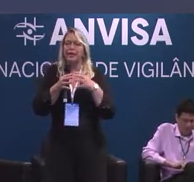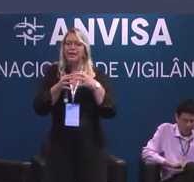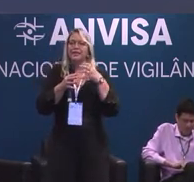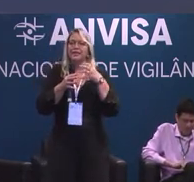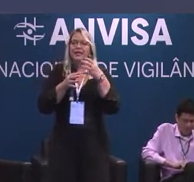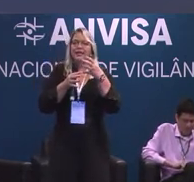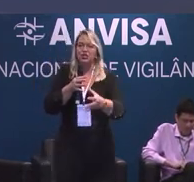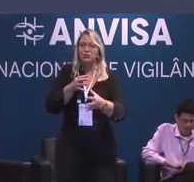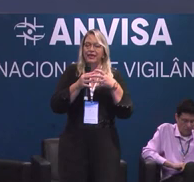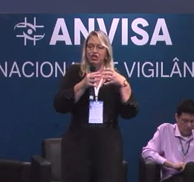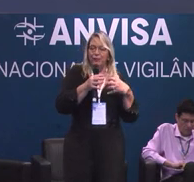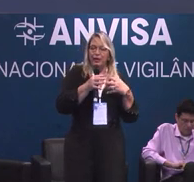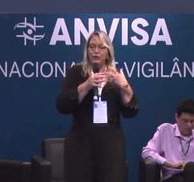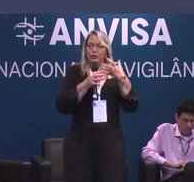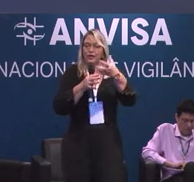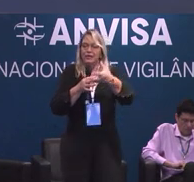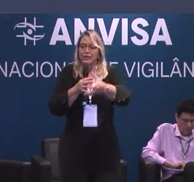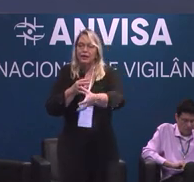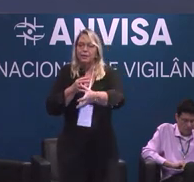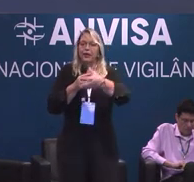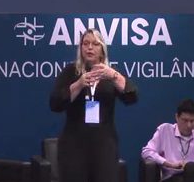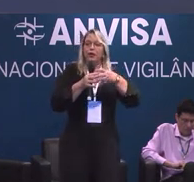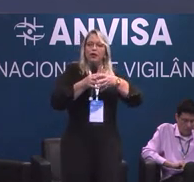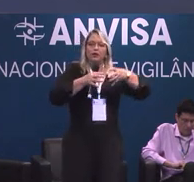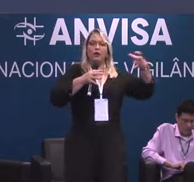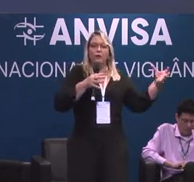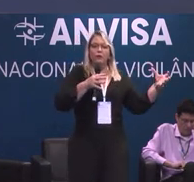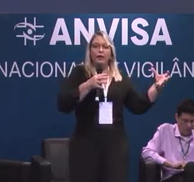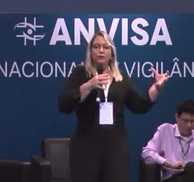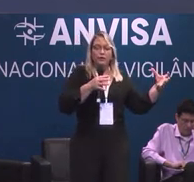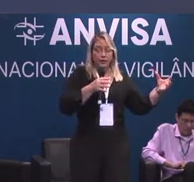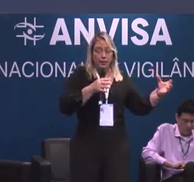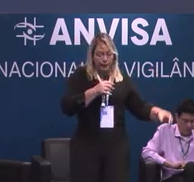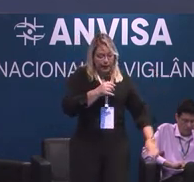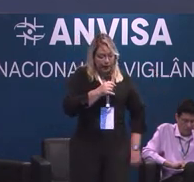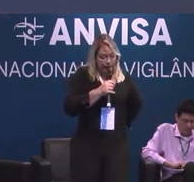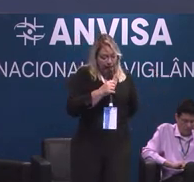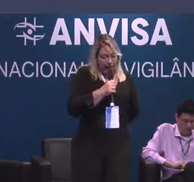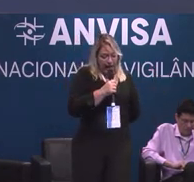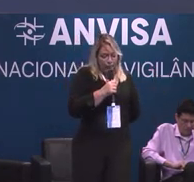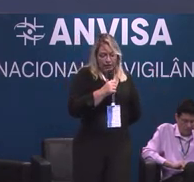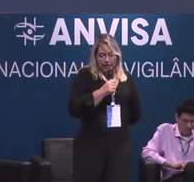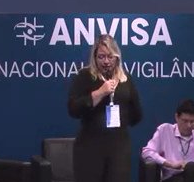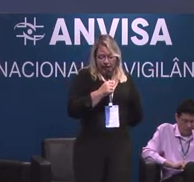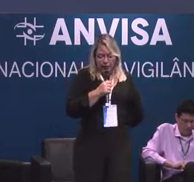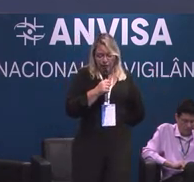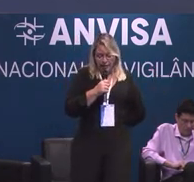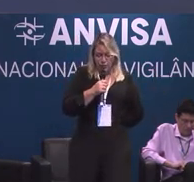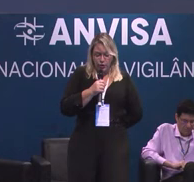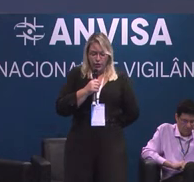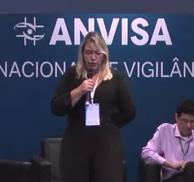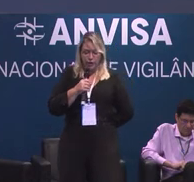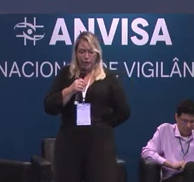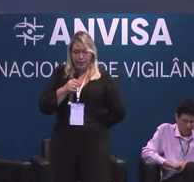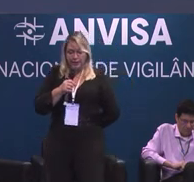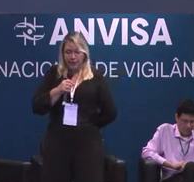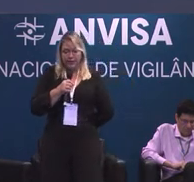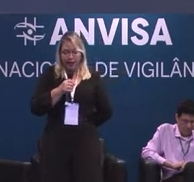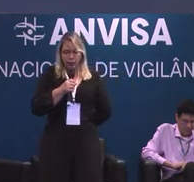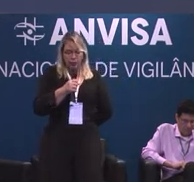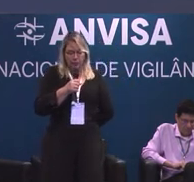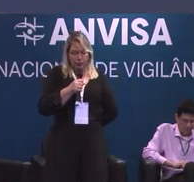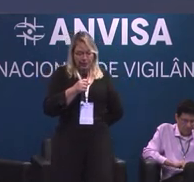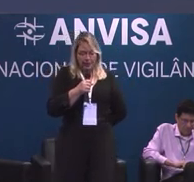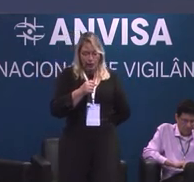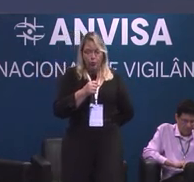apenas a questão do cadastramento, do licenciamento, ele não se amplia. A ausência de articulação horizontal e transversal no